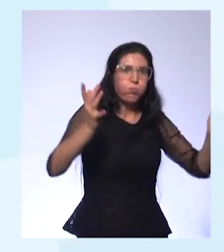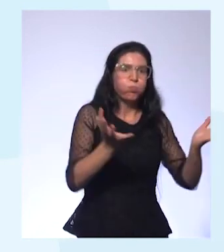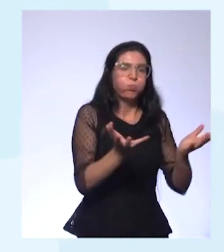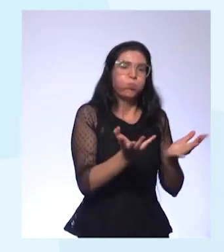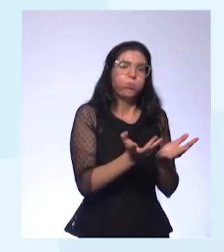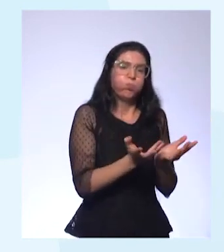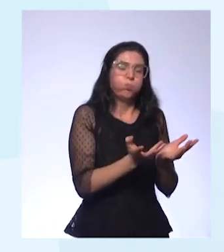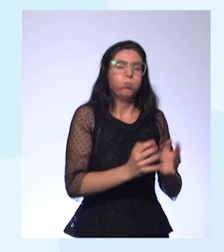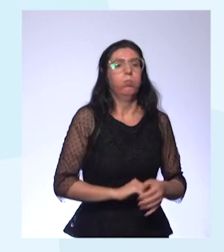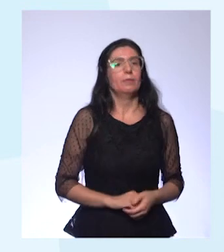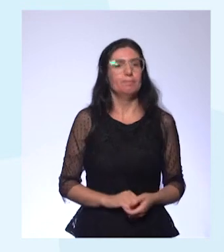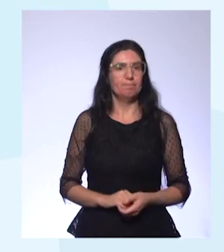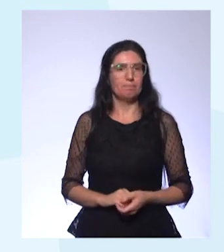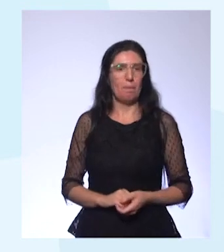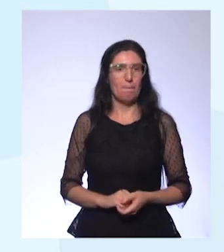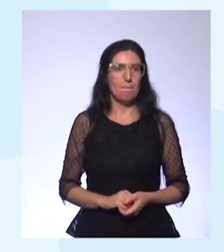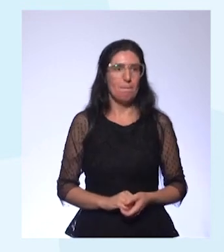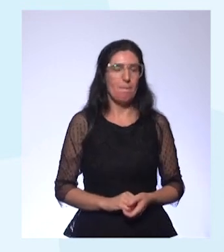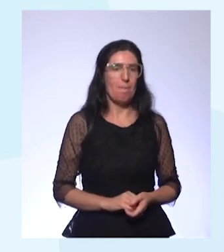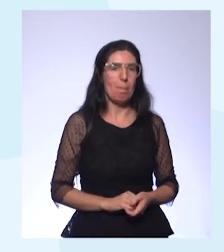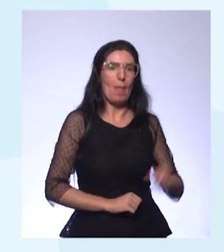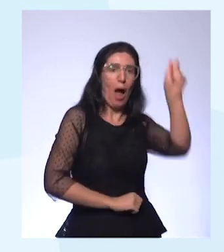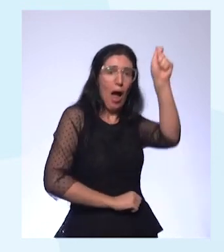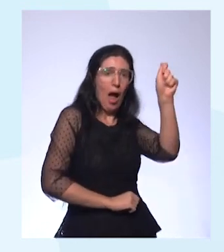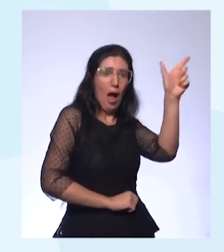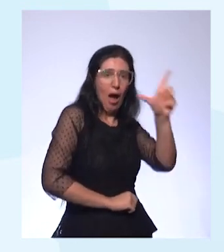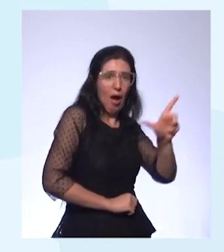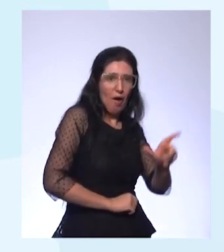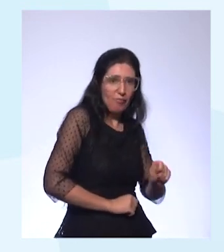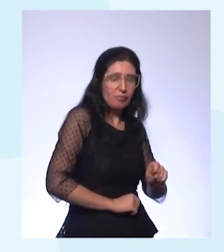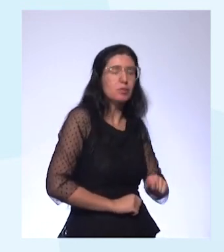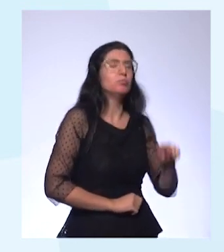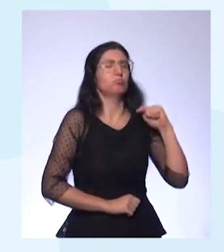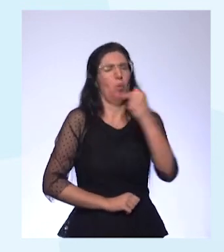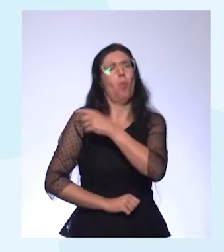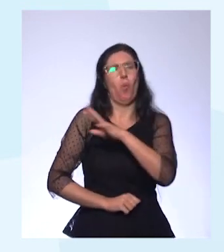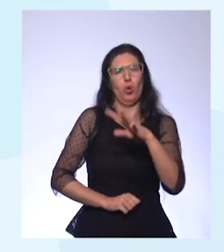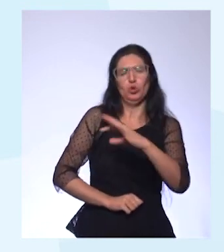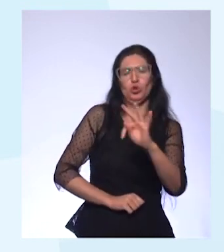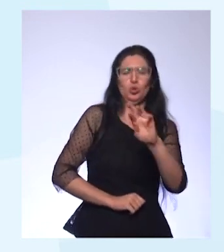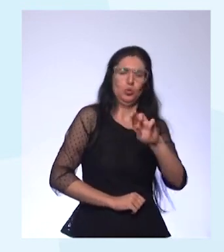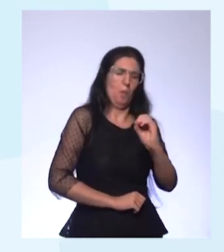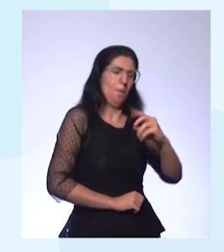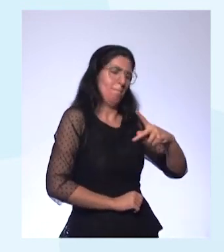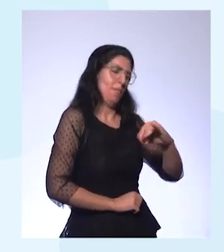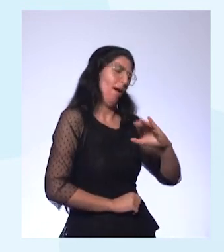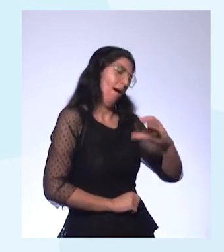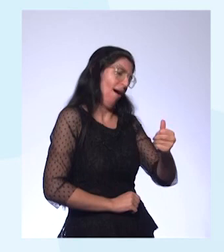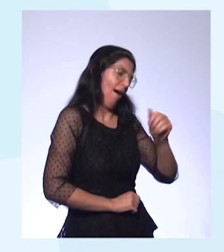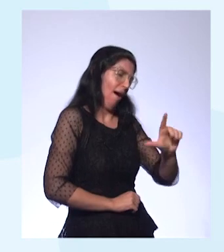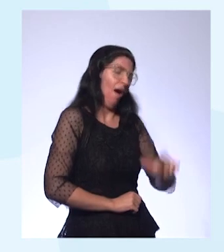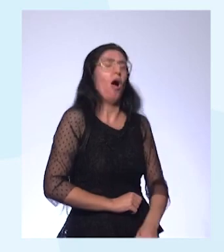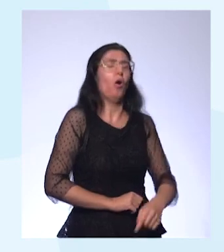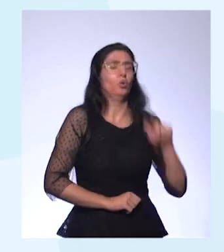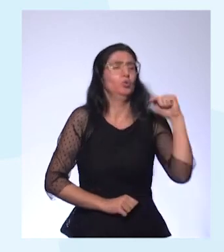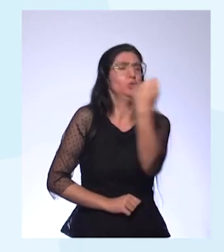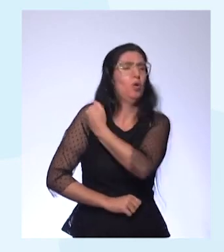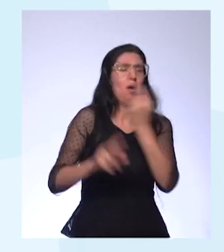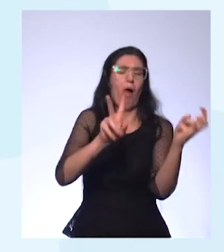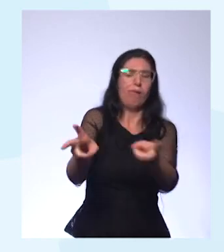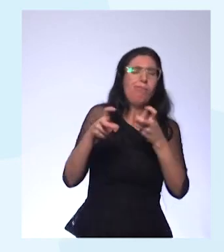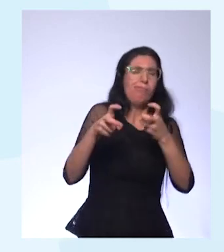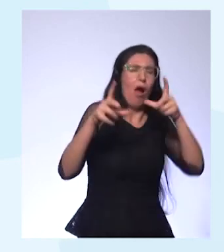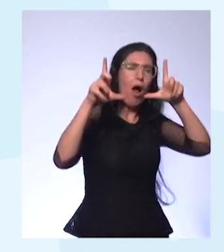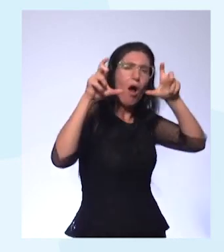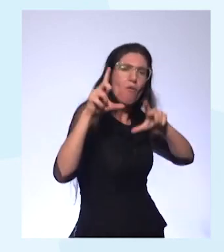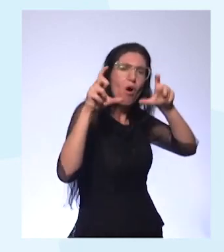que a gente mais conhece são as savanas africanas, né, que são as savanas tropicais. E o interessante que a gente observa aí na foto, né, as